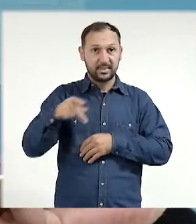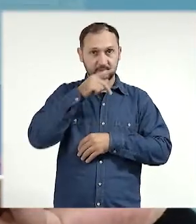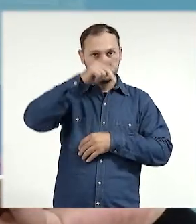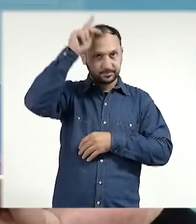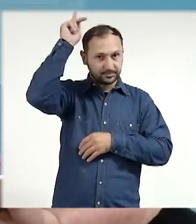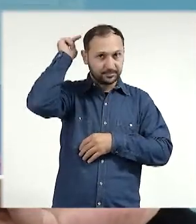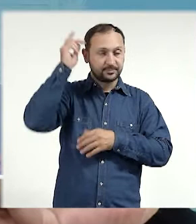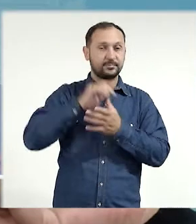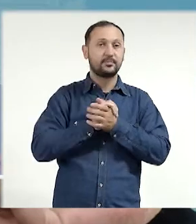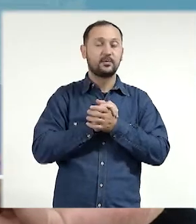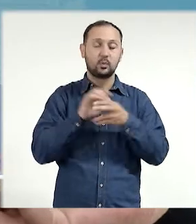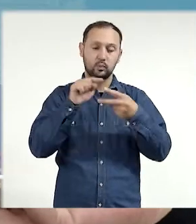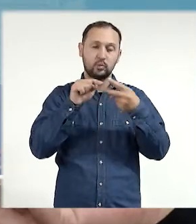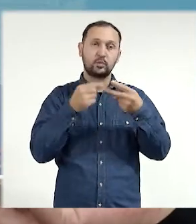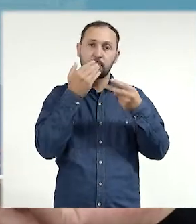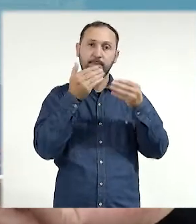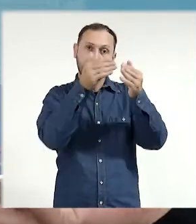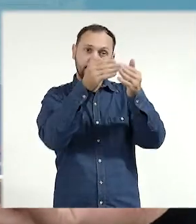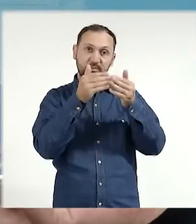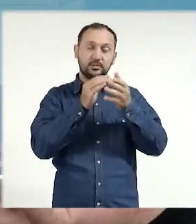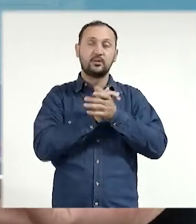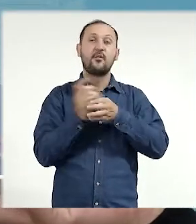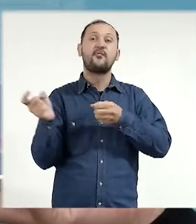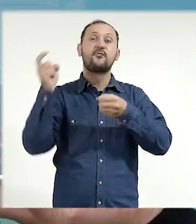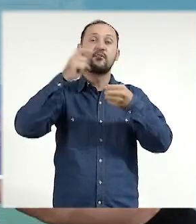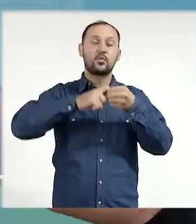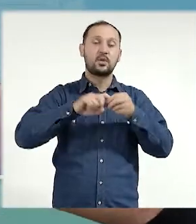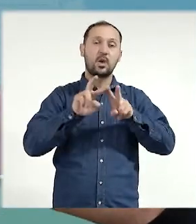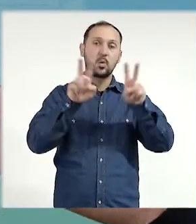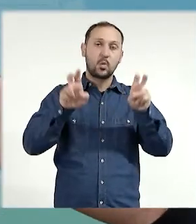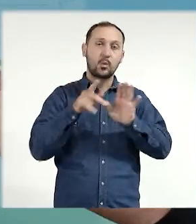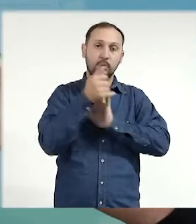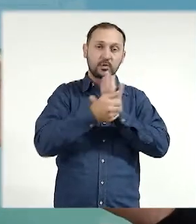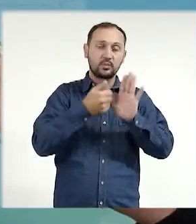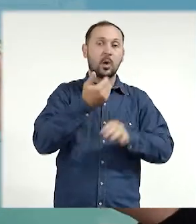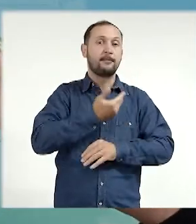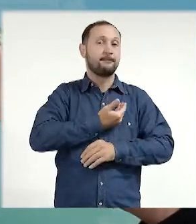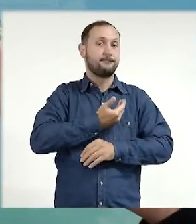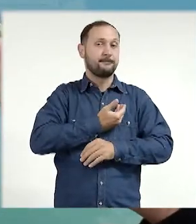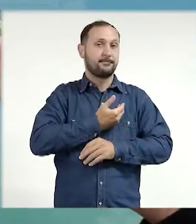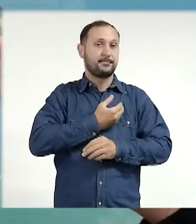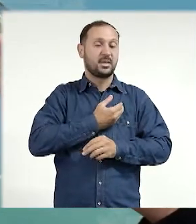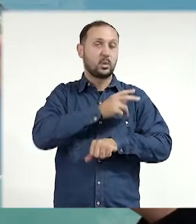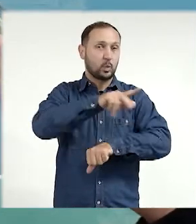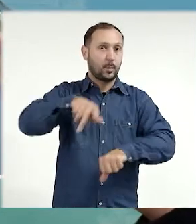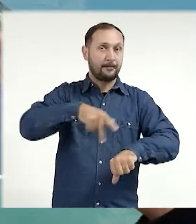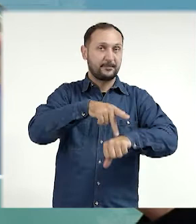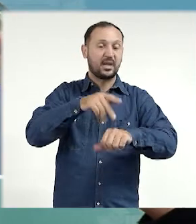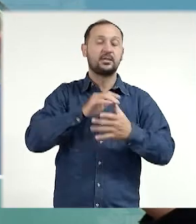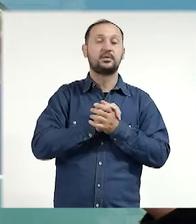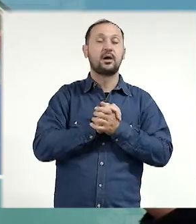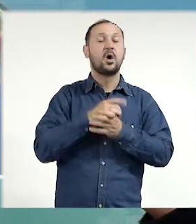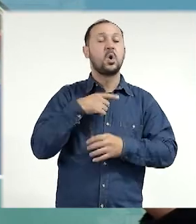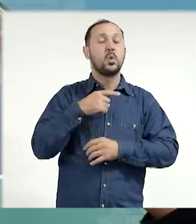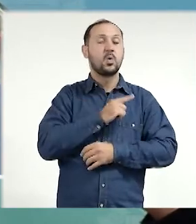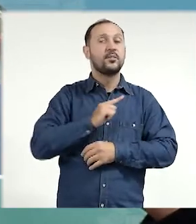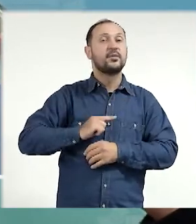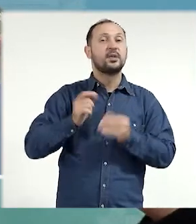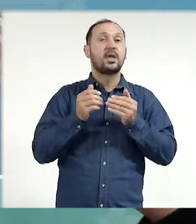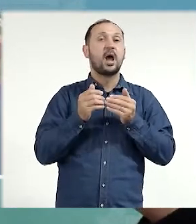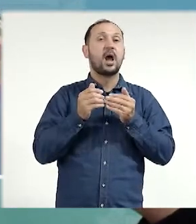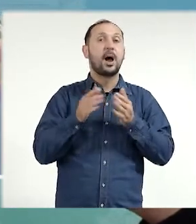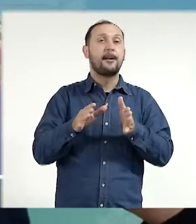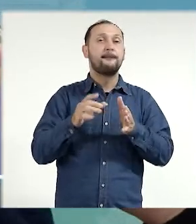pelo presidente Paulo Correia, fazendo 2 solicitações. A primeira, a retomada do programa Amigos do Parque, um programa do governo do estado